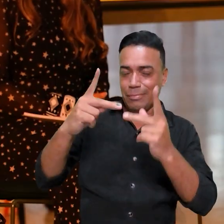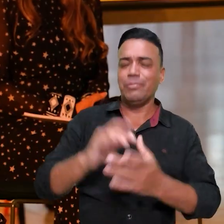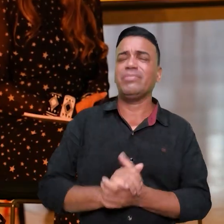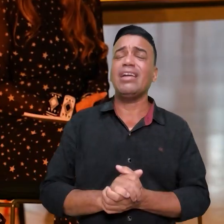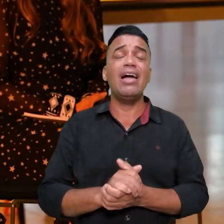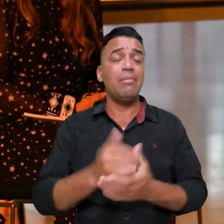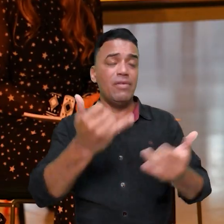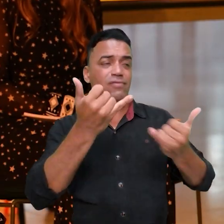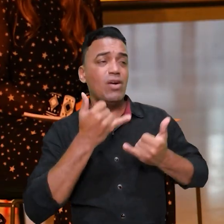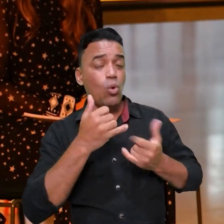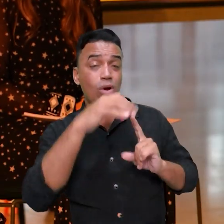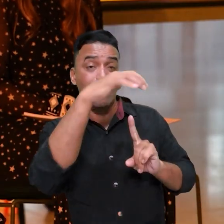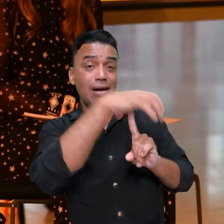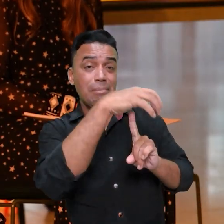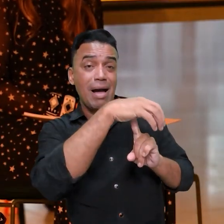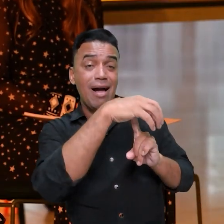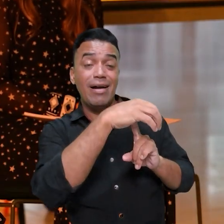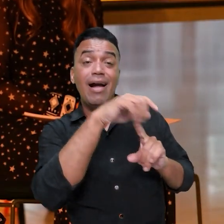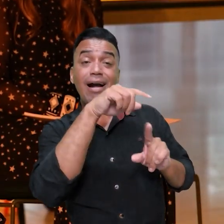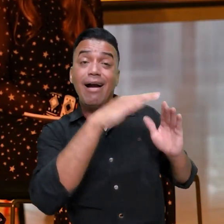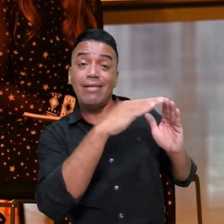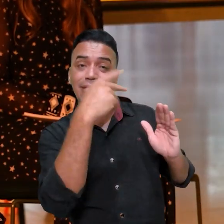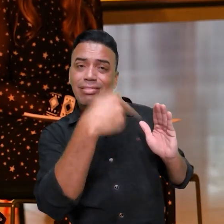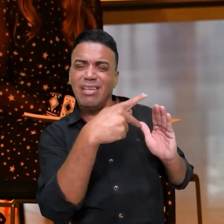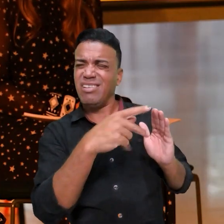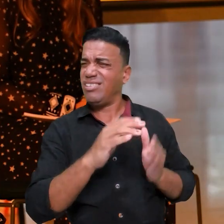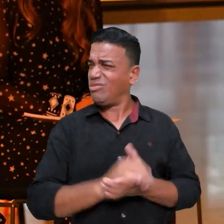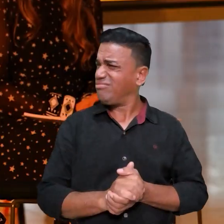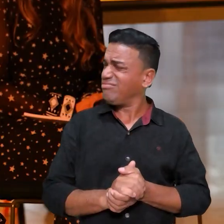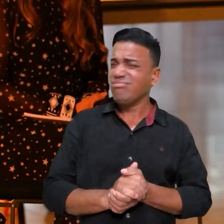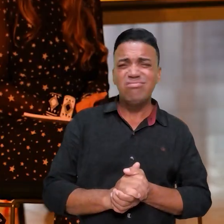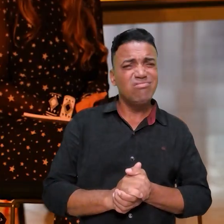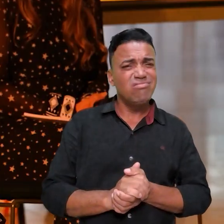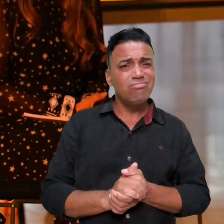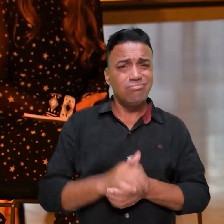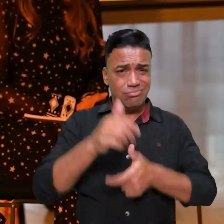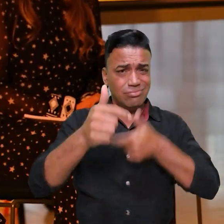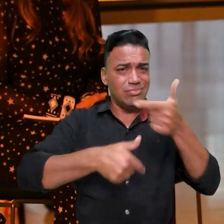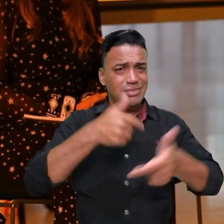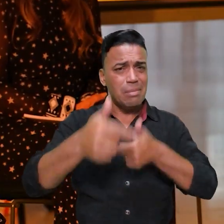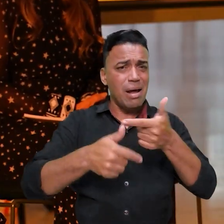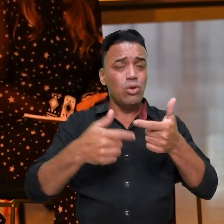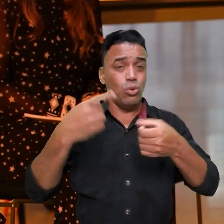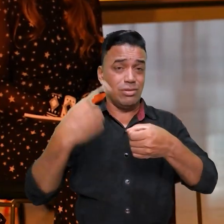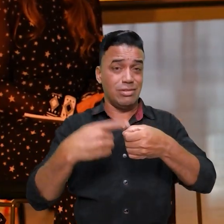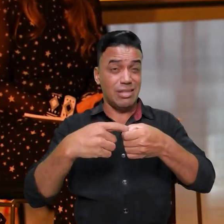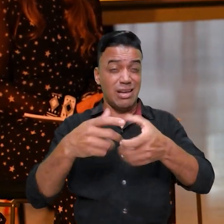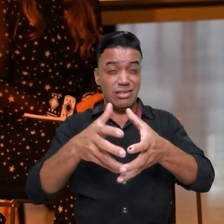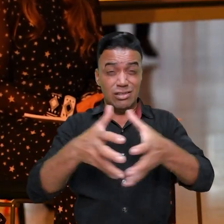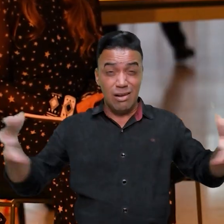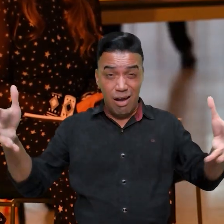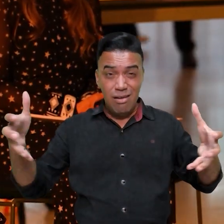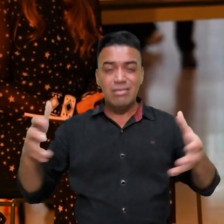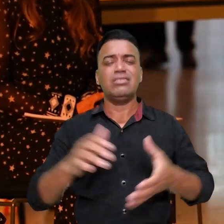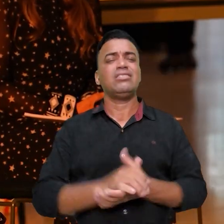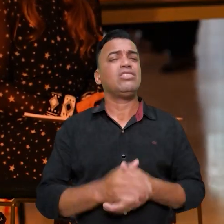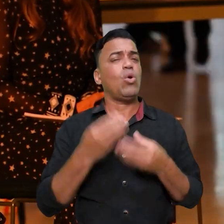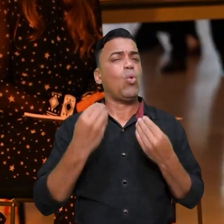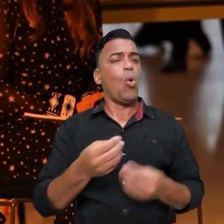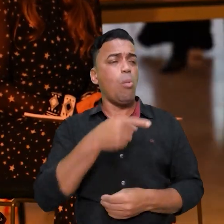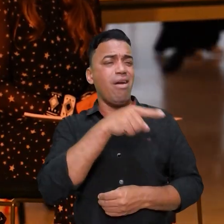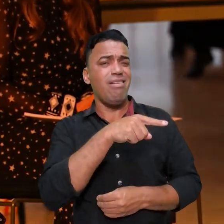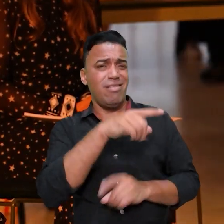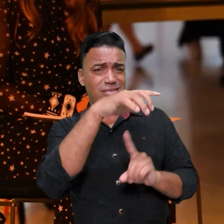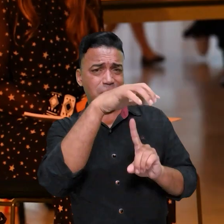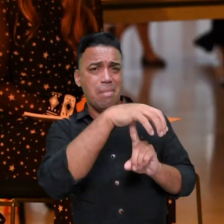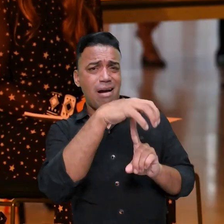disse que morava na barraca. E eu comecei a me ofender, como trabalhador de uma grande cidade, de como ele